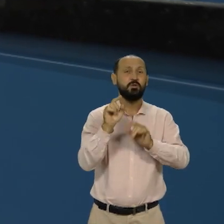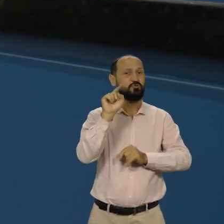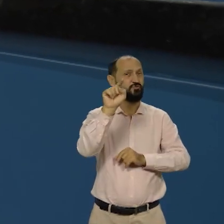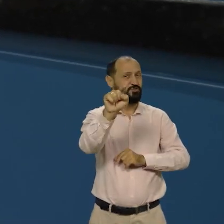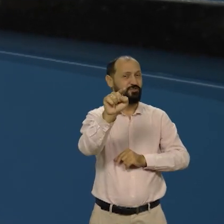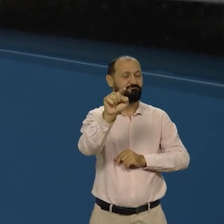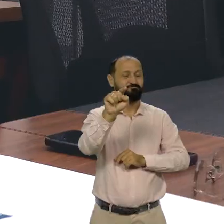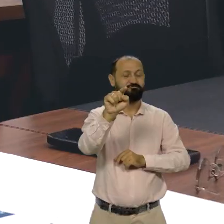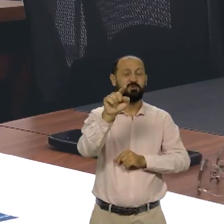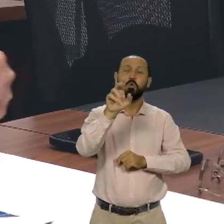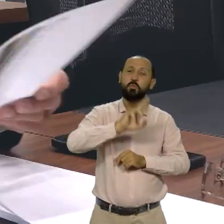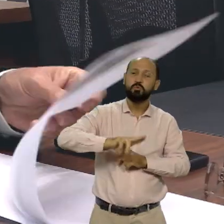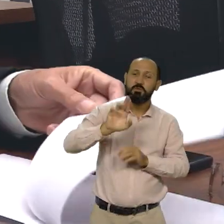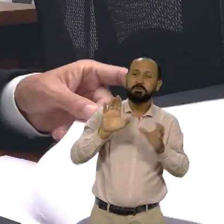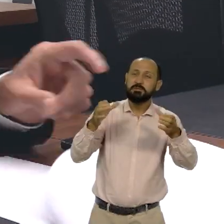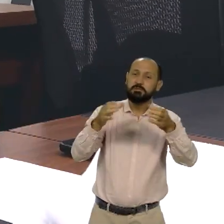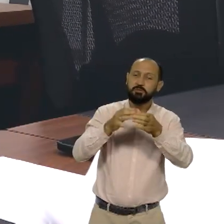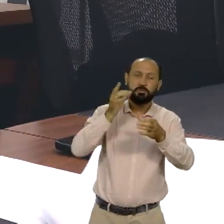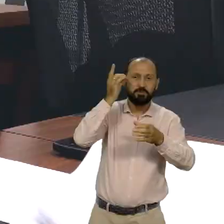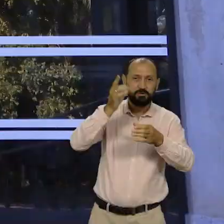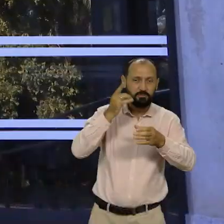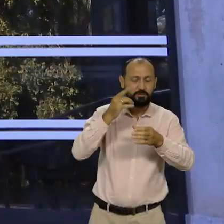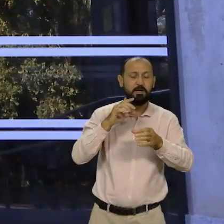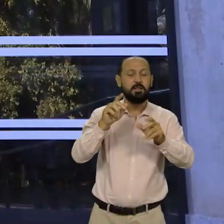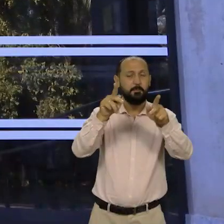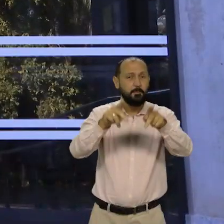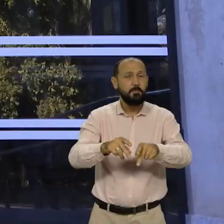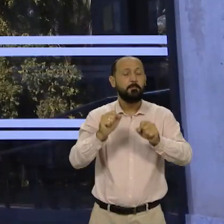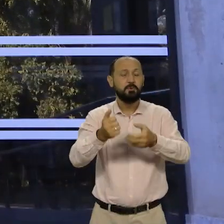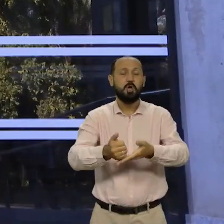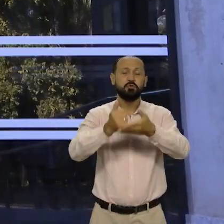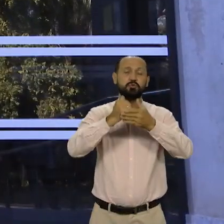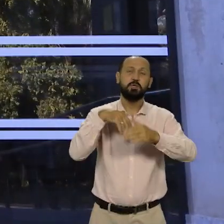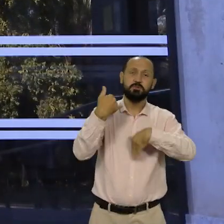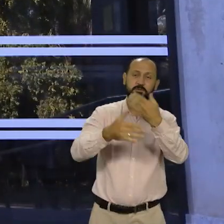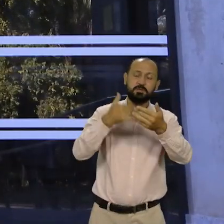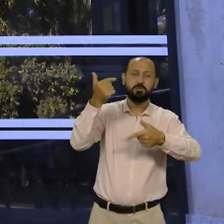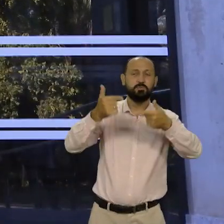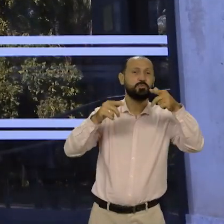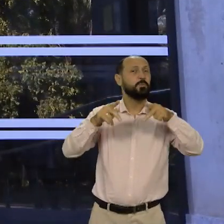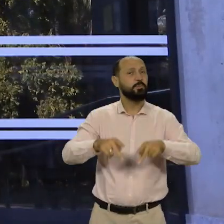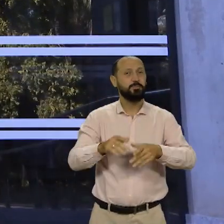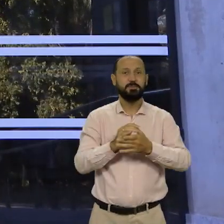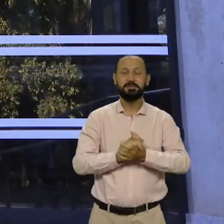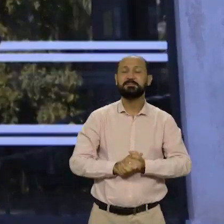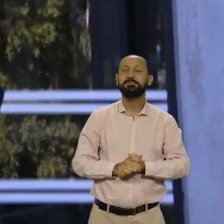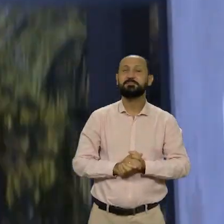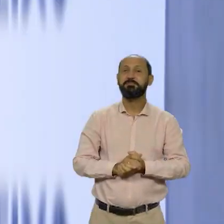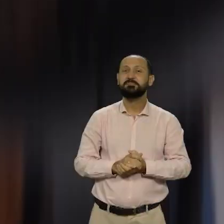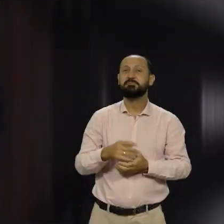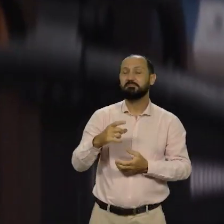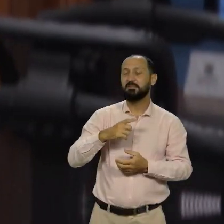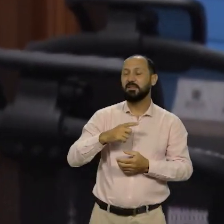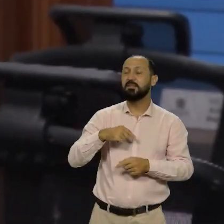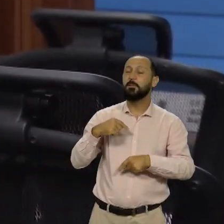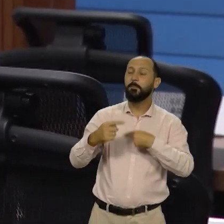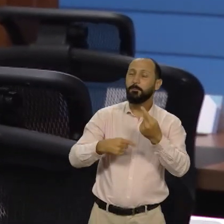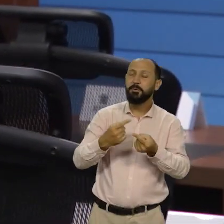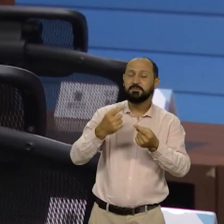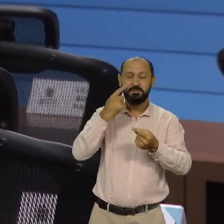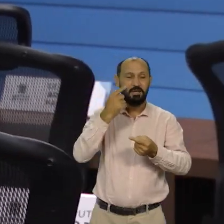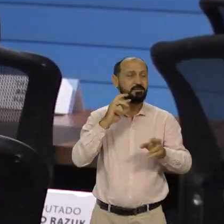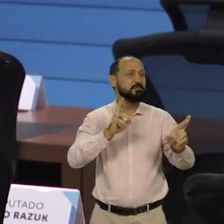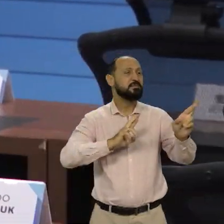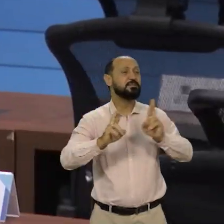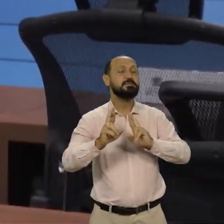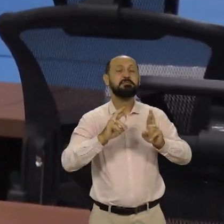mais próxima de você. E é por meio dessas frentes que a população pode auxiliar no desenvolvimento das políticas públicas. Depois disso,